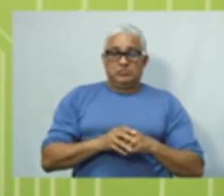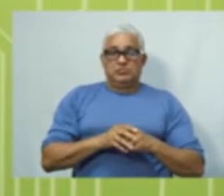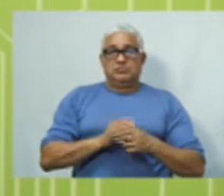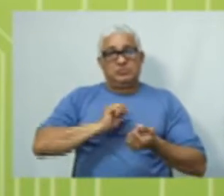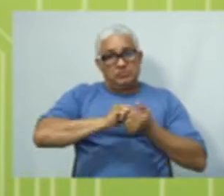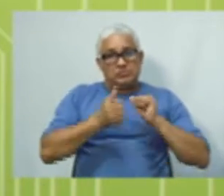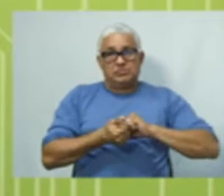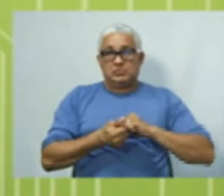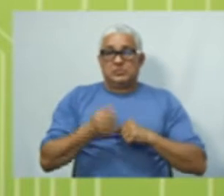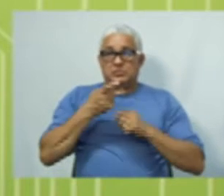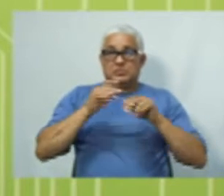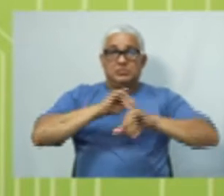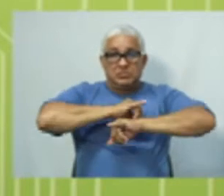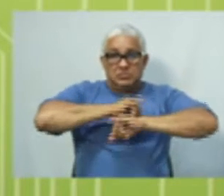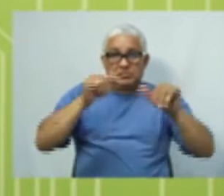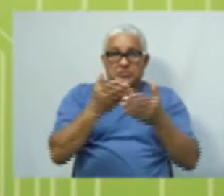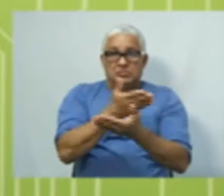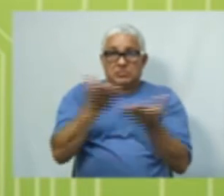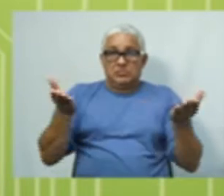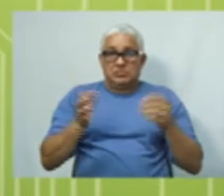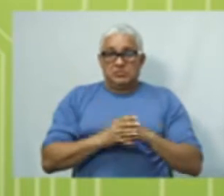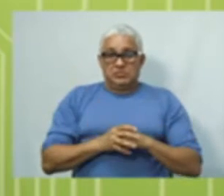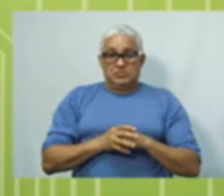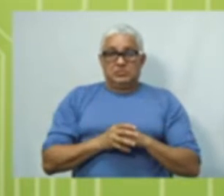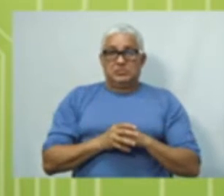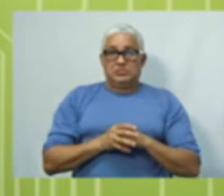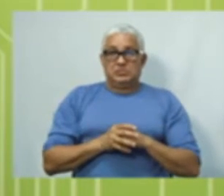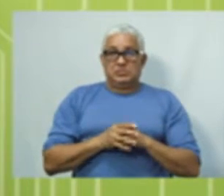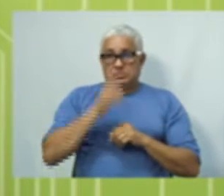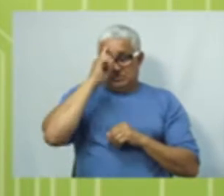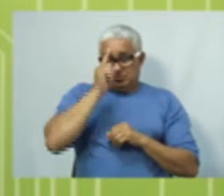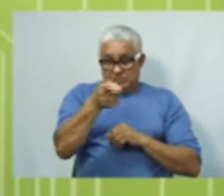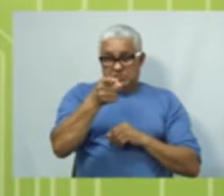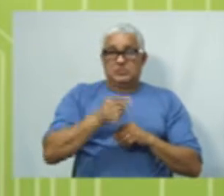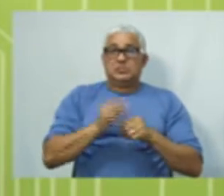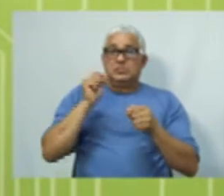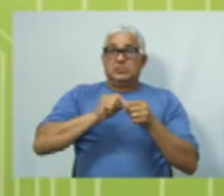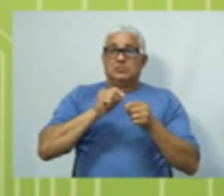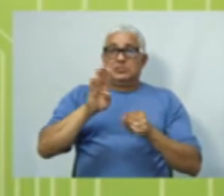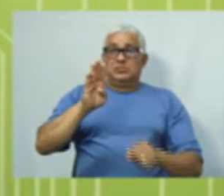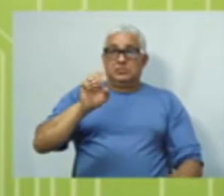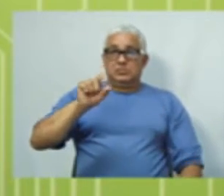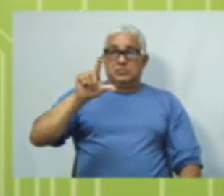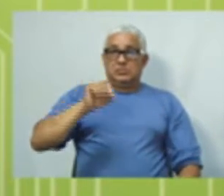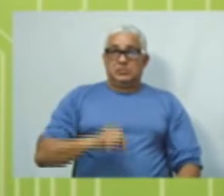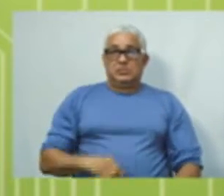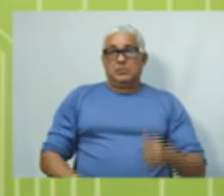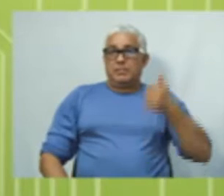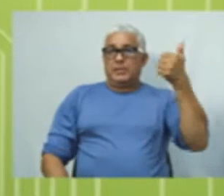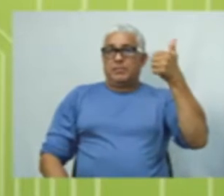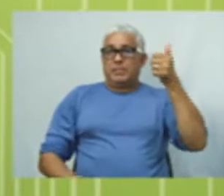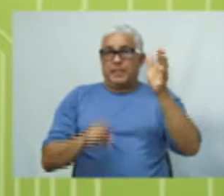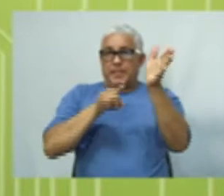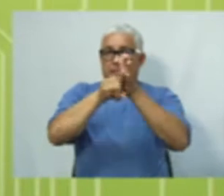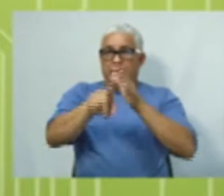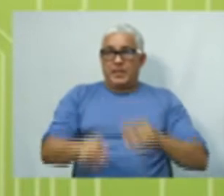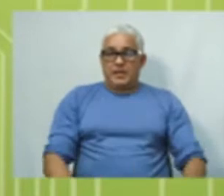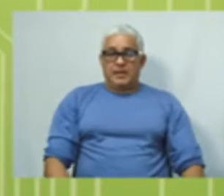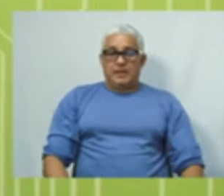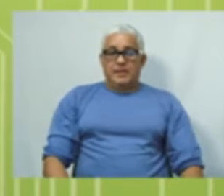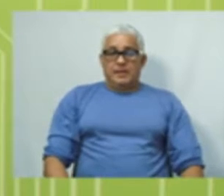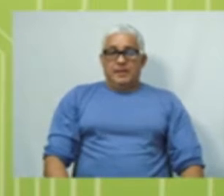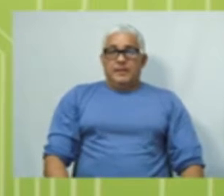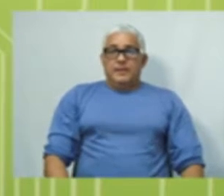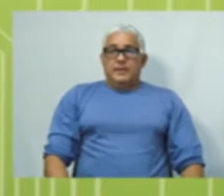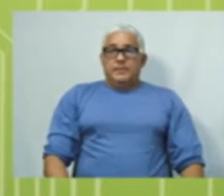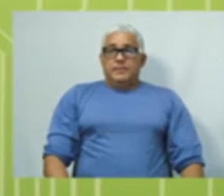eu falo para vocês, eu vou designar vocês a fazer um bolo. Primeira pergunta, partindo